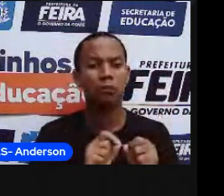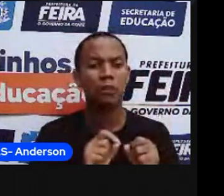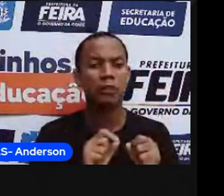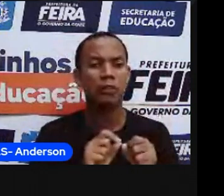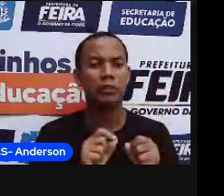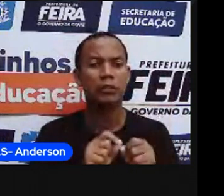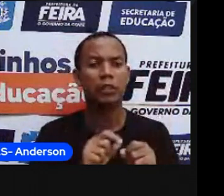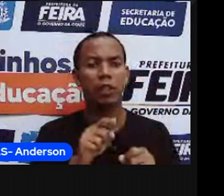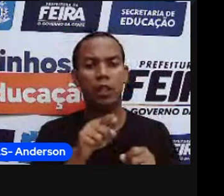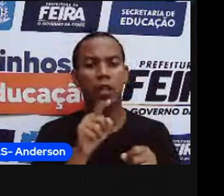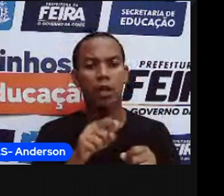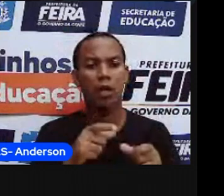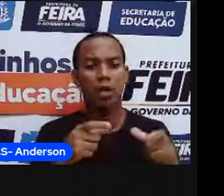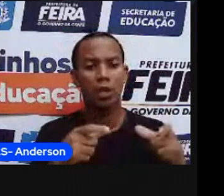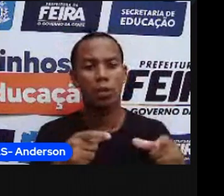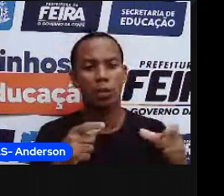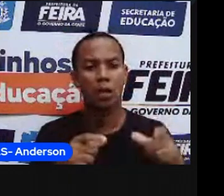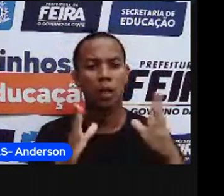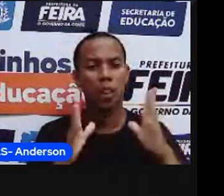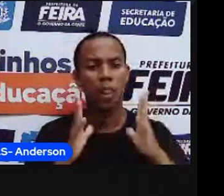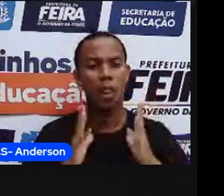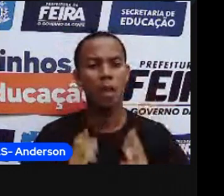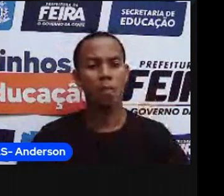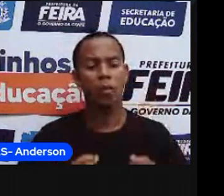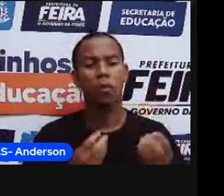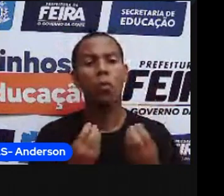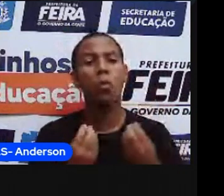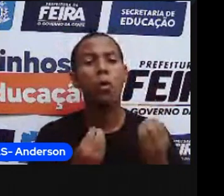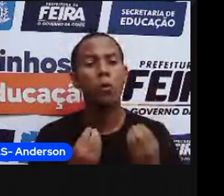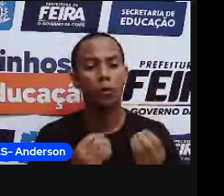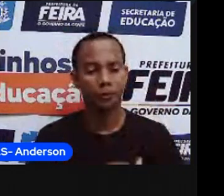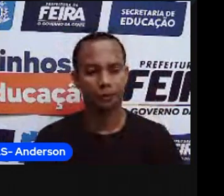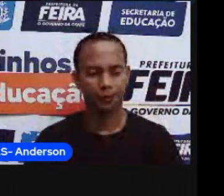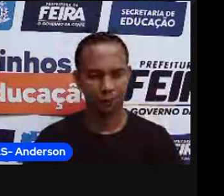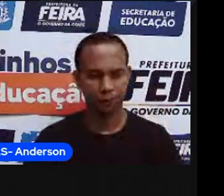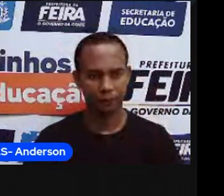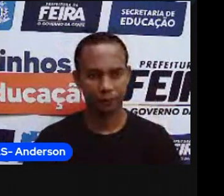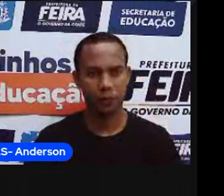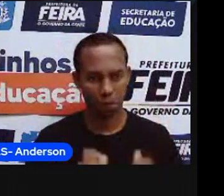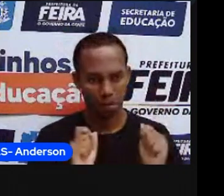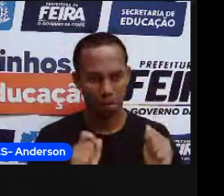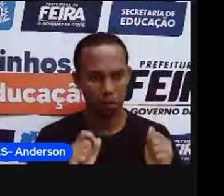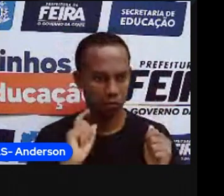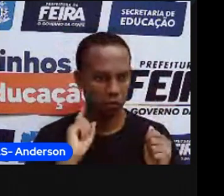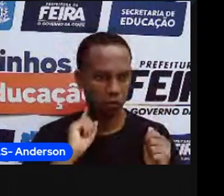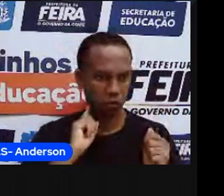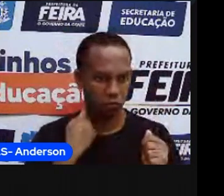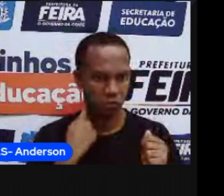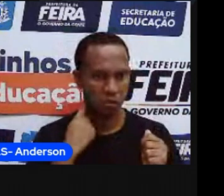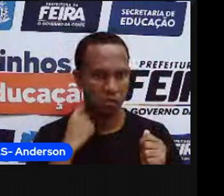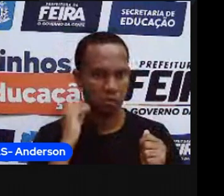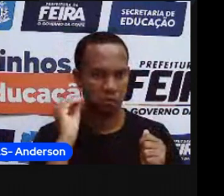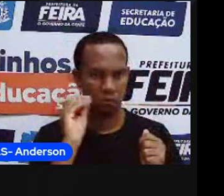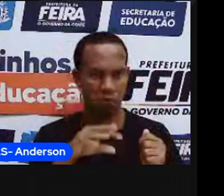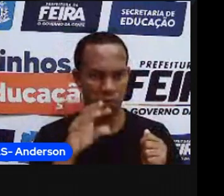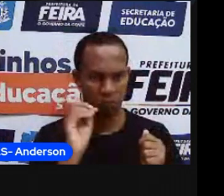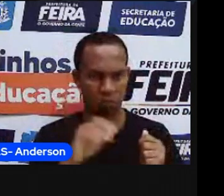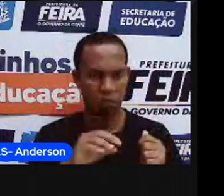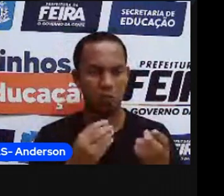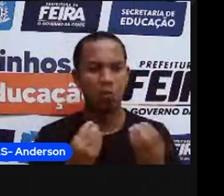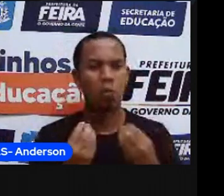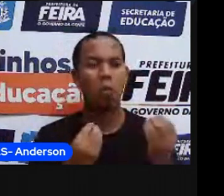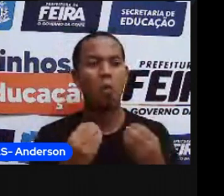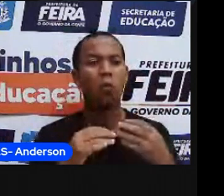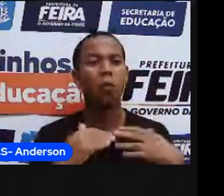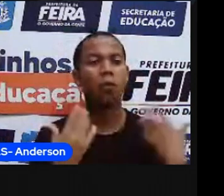manter o quê? Os rios limpos. O que a gente pode fazer? Será que é jogando lixo, jogando esgoto? O que